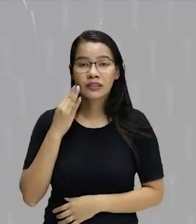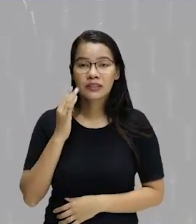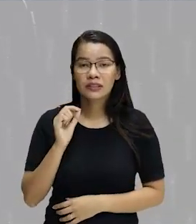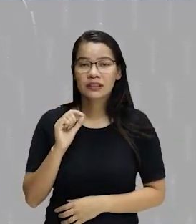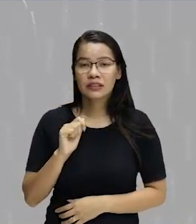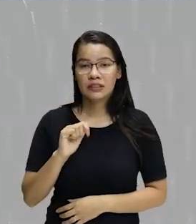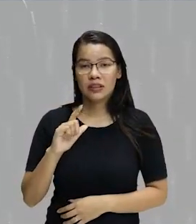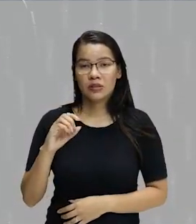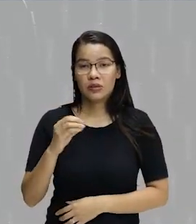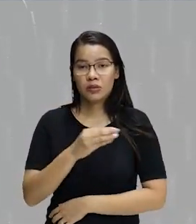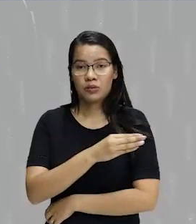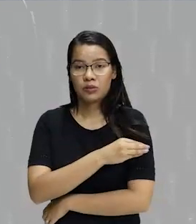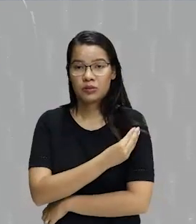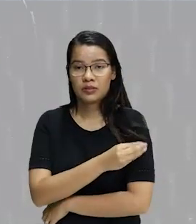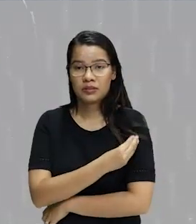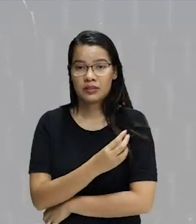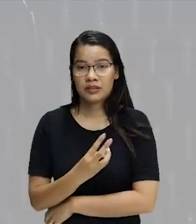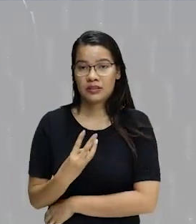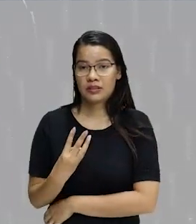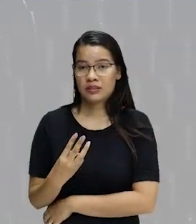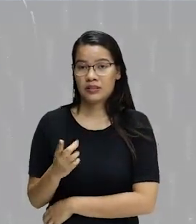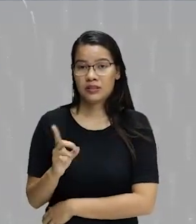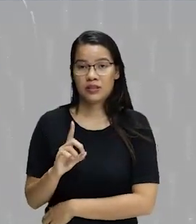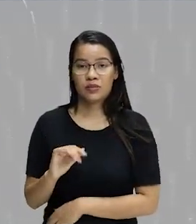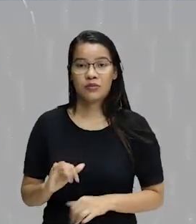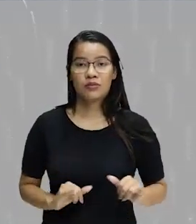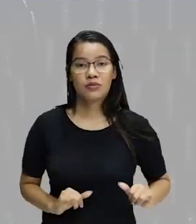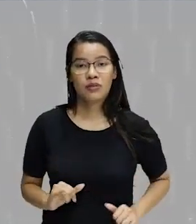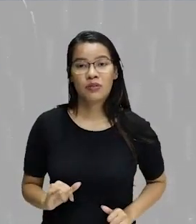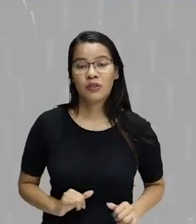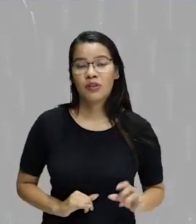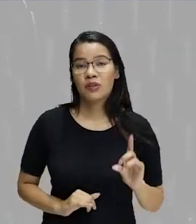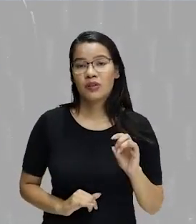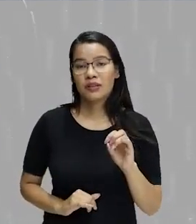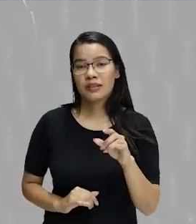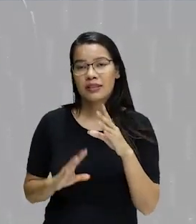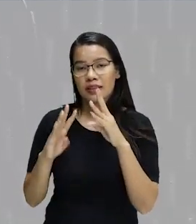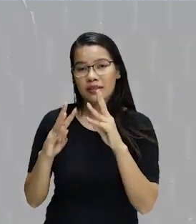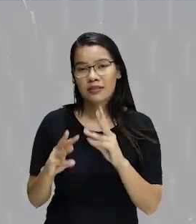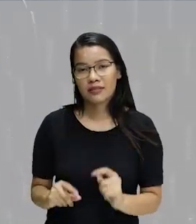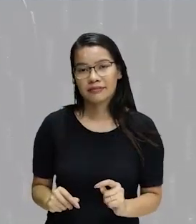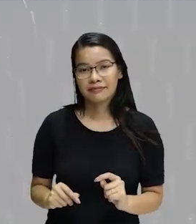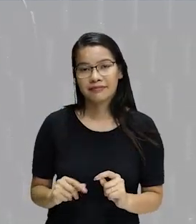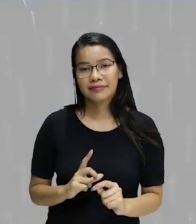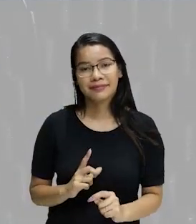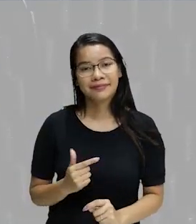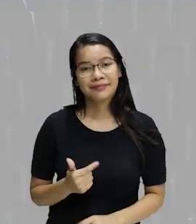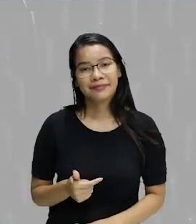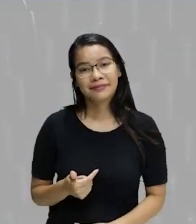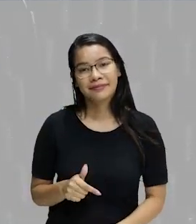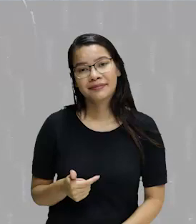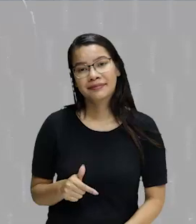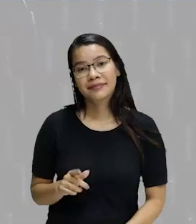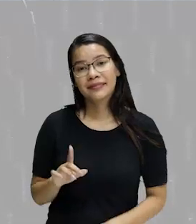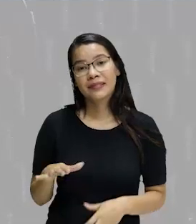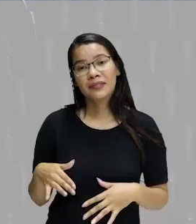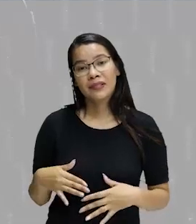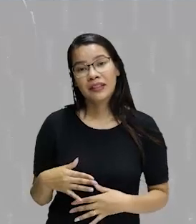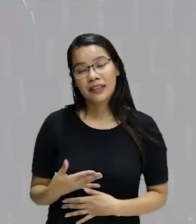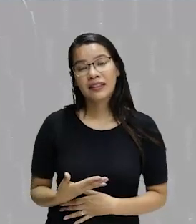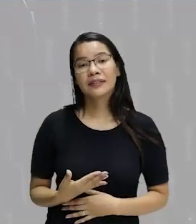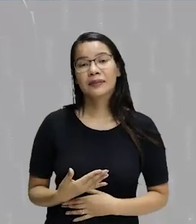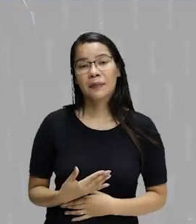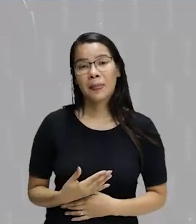álcool terciário não sofre oxidação, não sofre oxidação. Então, é uma forma